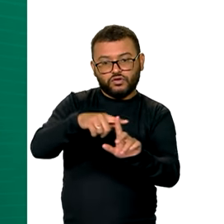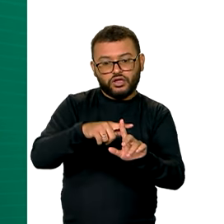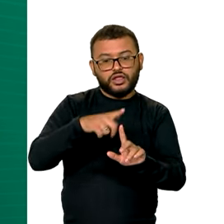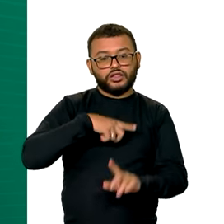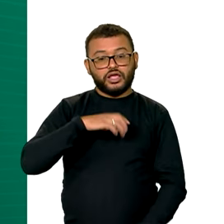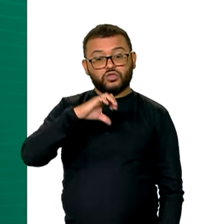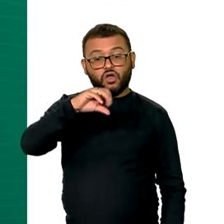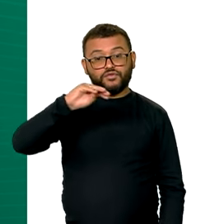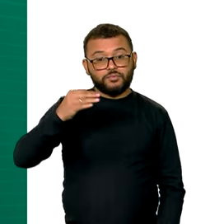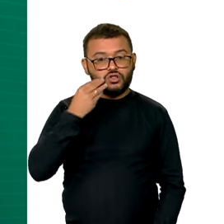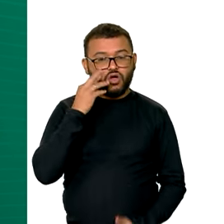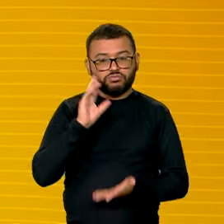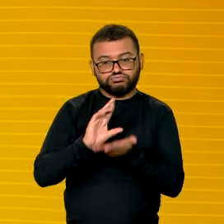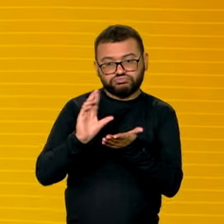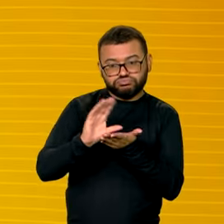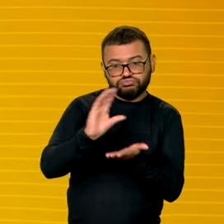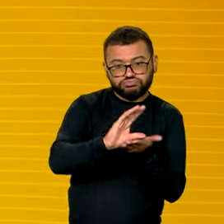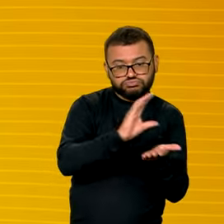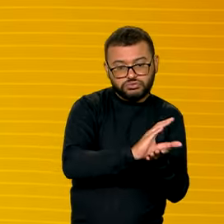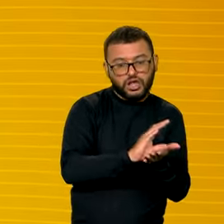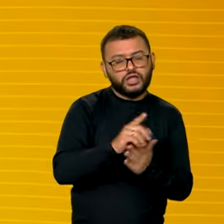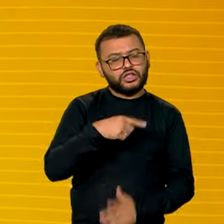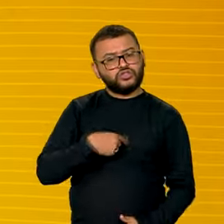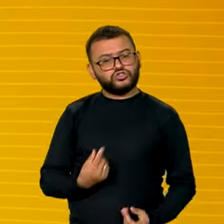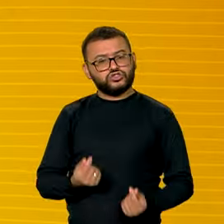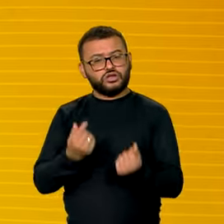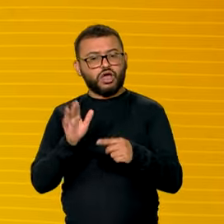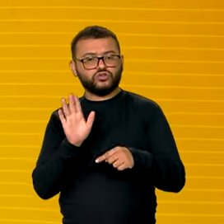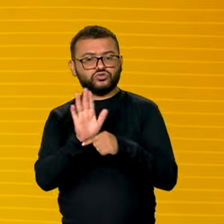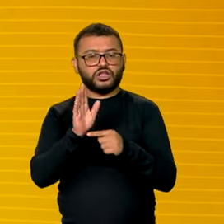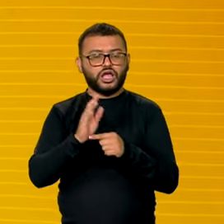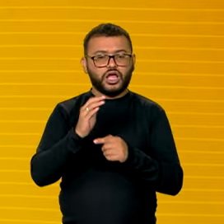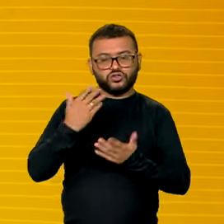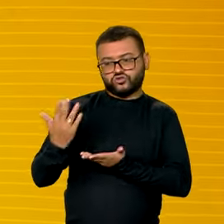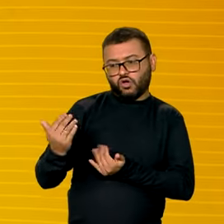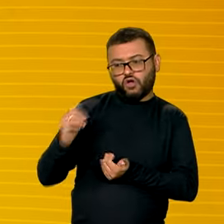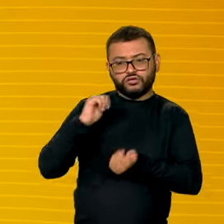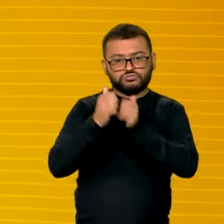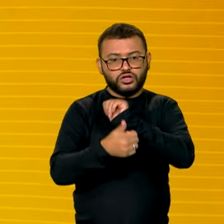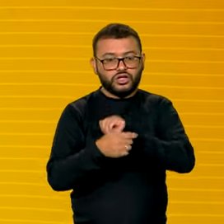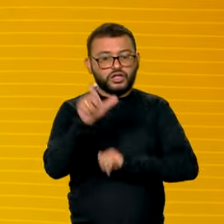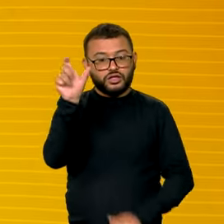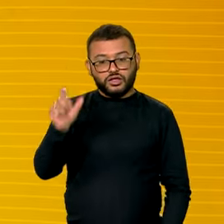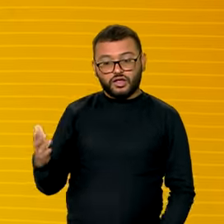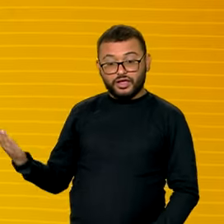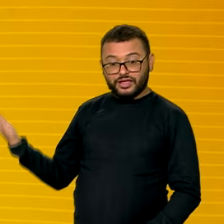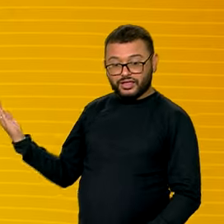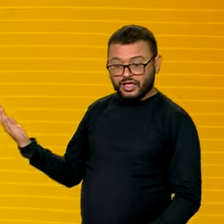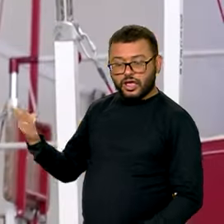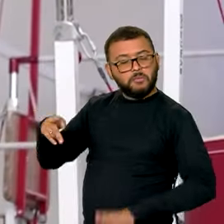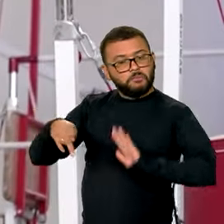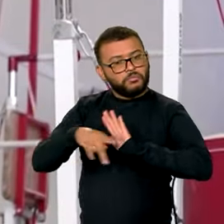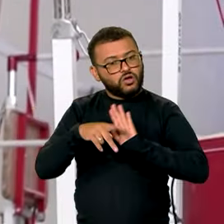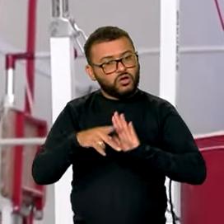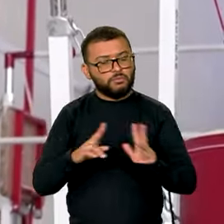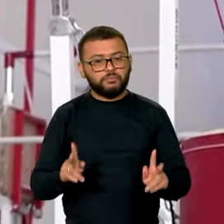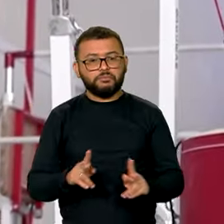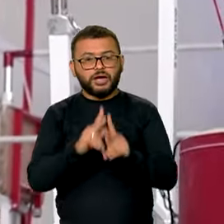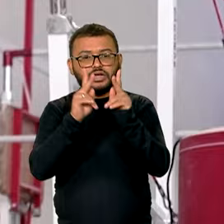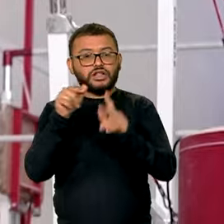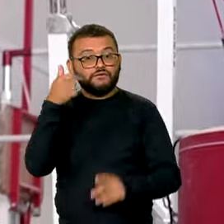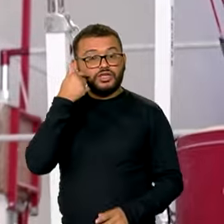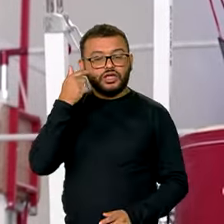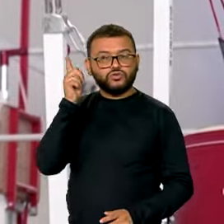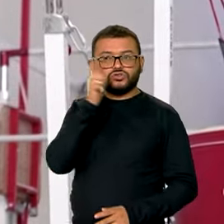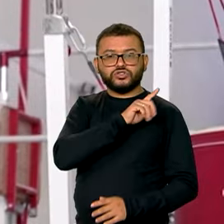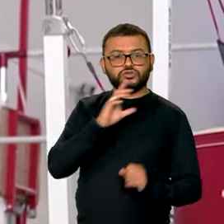de R$ 9 milhões. Recursos que vão ajudar jovens atletas, como esses que estão em Paris, a garantirem o futuro